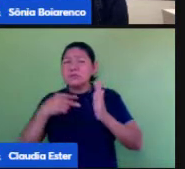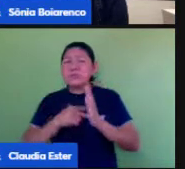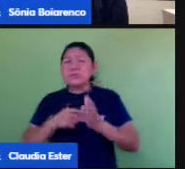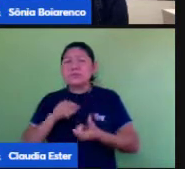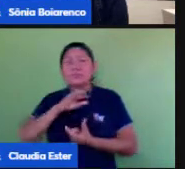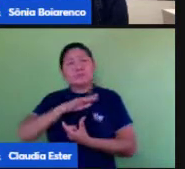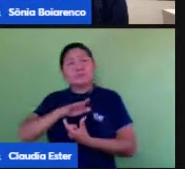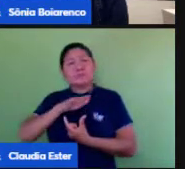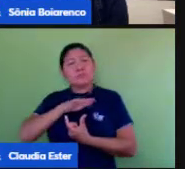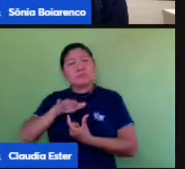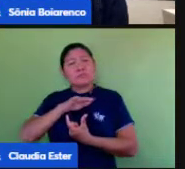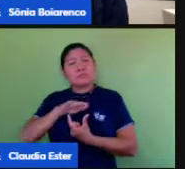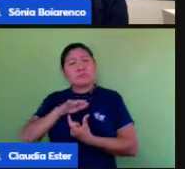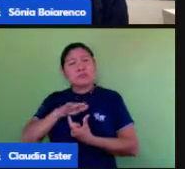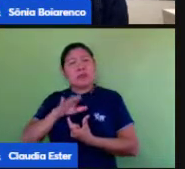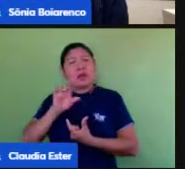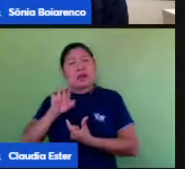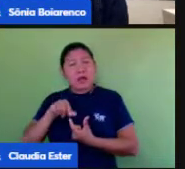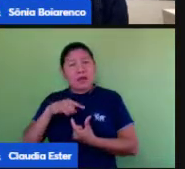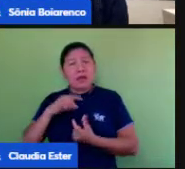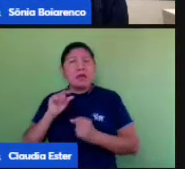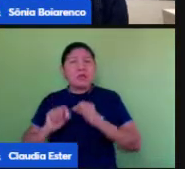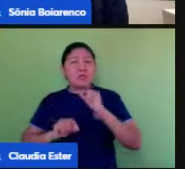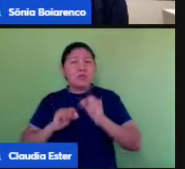um ponto crucial para que nós